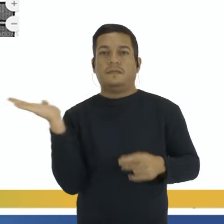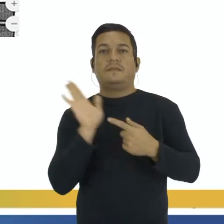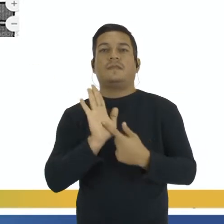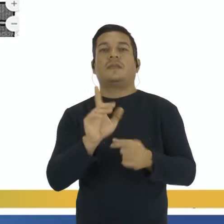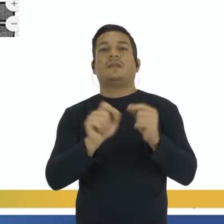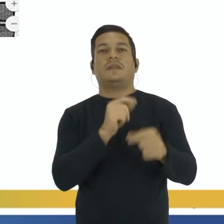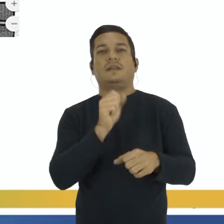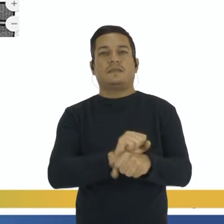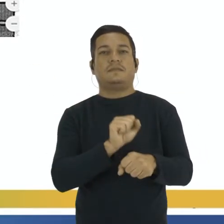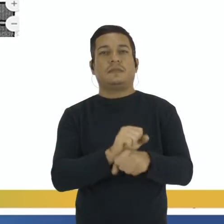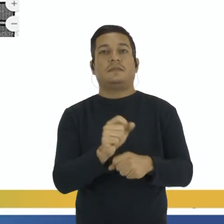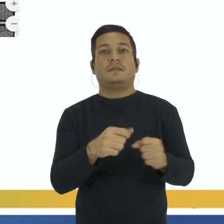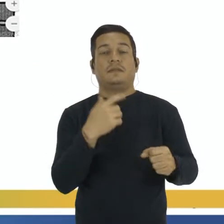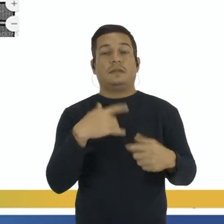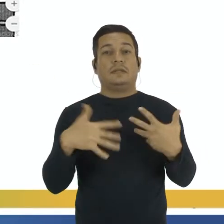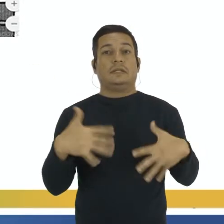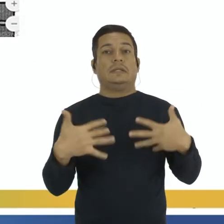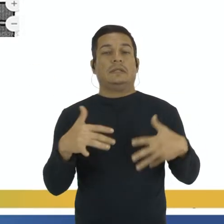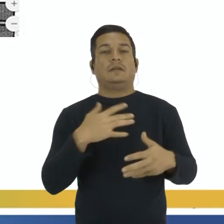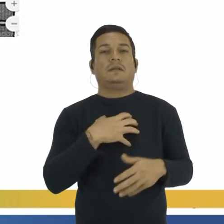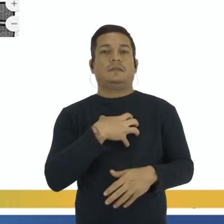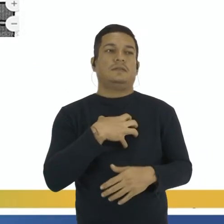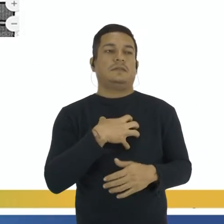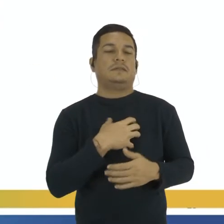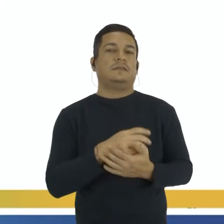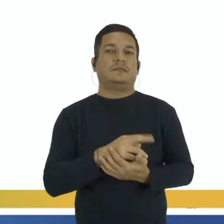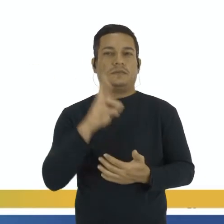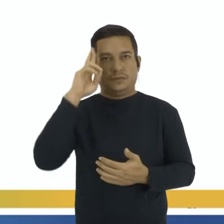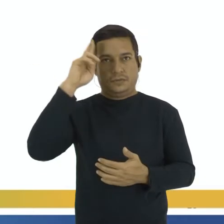ter esperado aquela atitude do patrão.